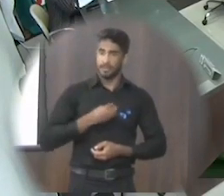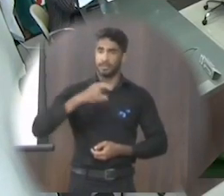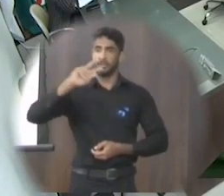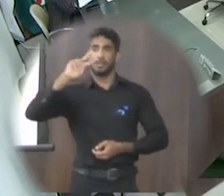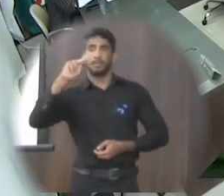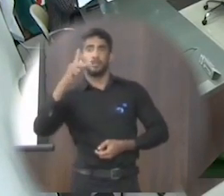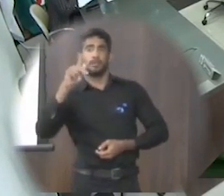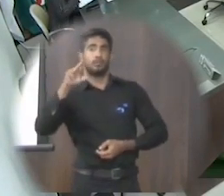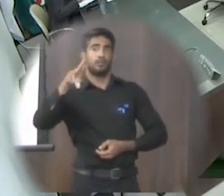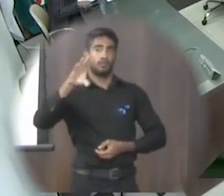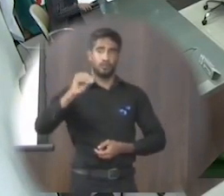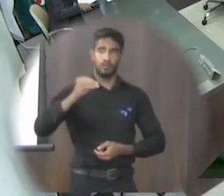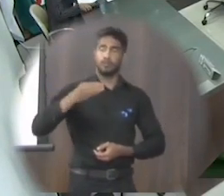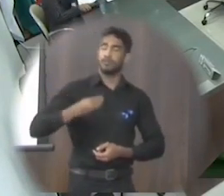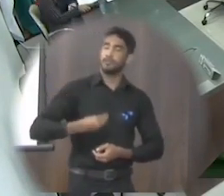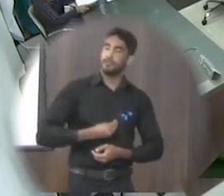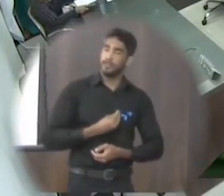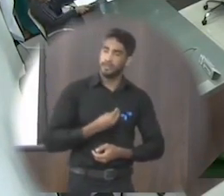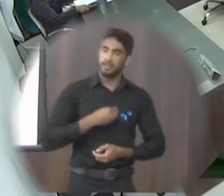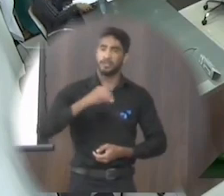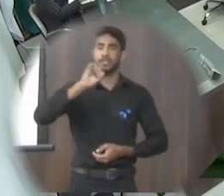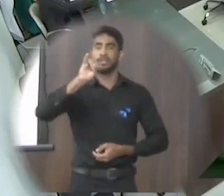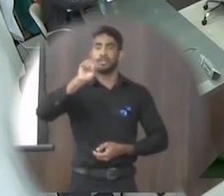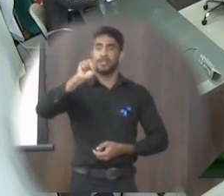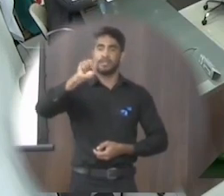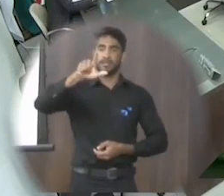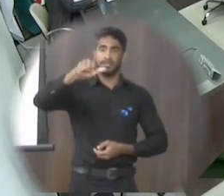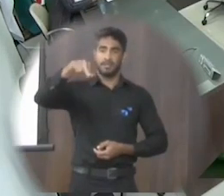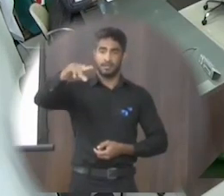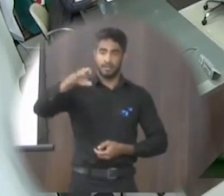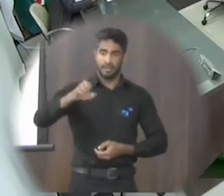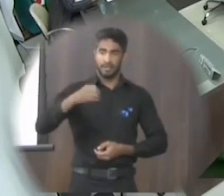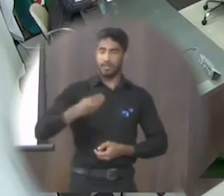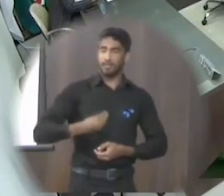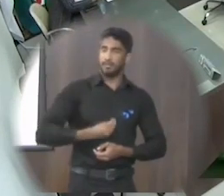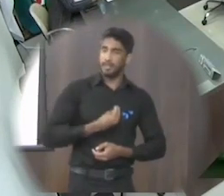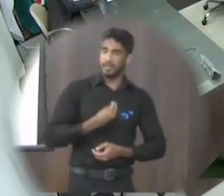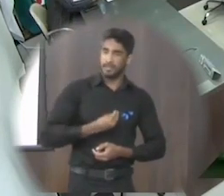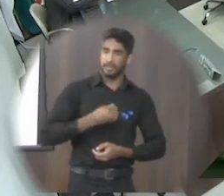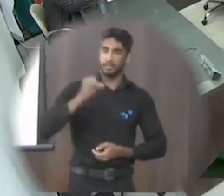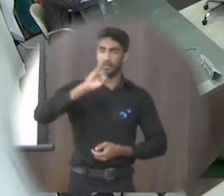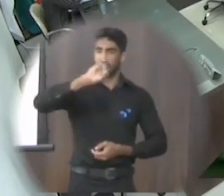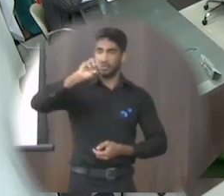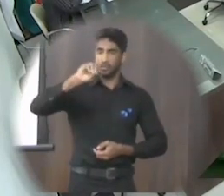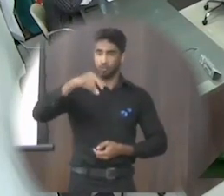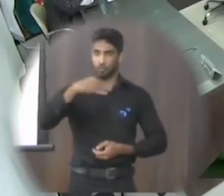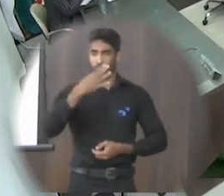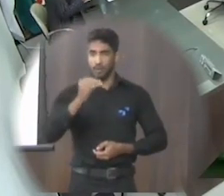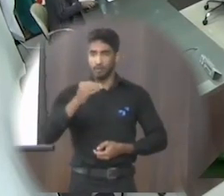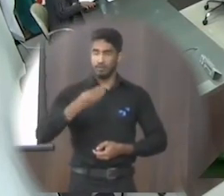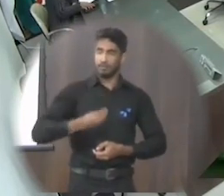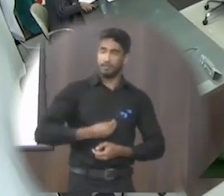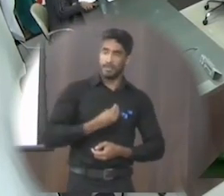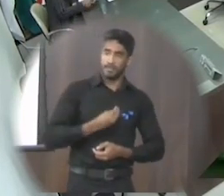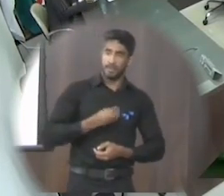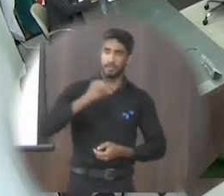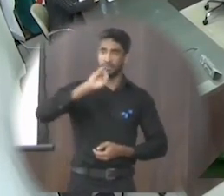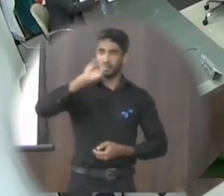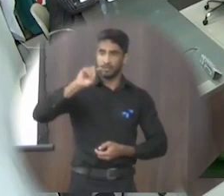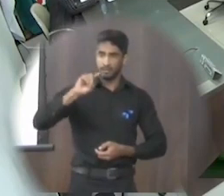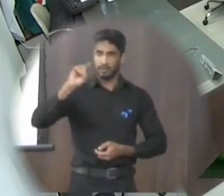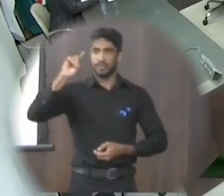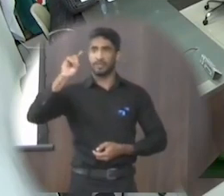Leonardo Dias Caires. Presente. Islane da Silva Pedro. Presente. João Pereira da Silva.